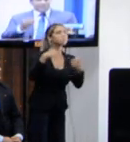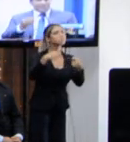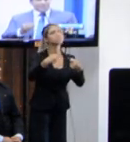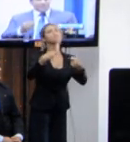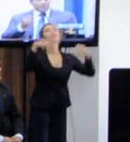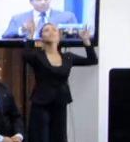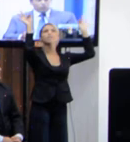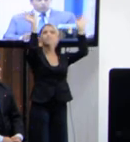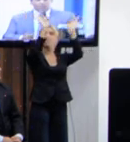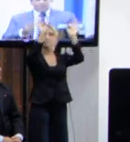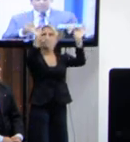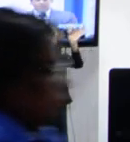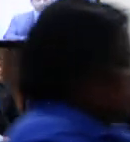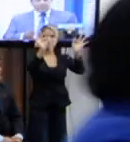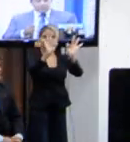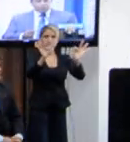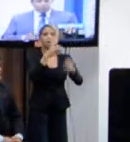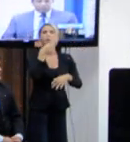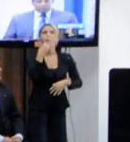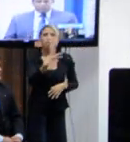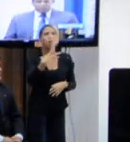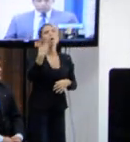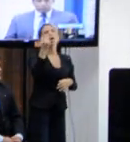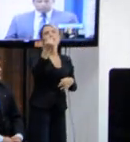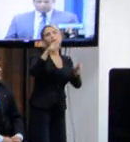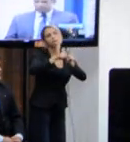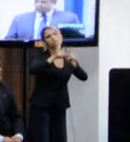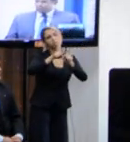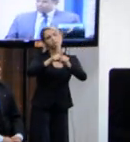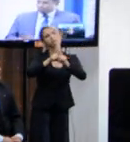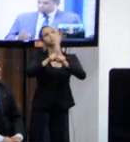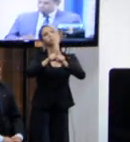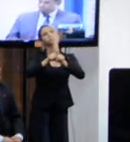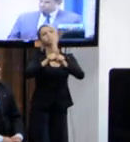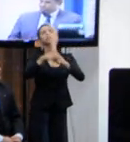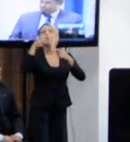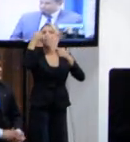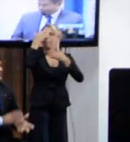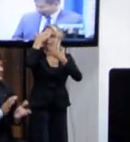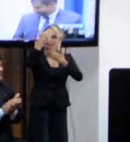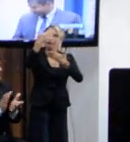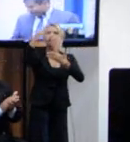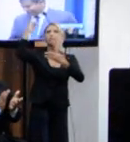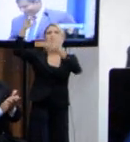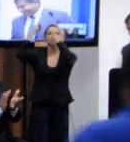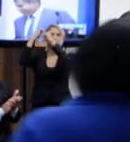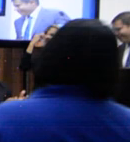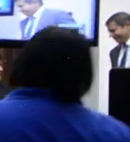na cidade boa, rica e produtiva. Muito obrigado, Deus nos abençoe.